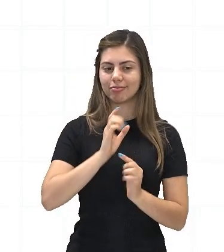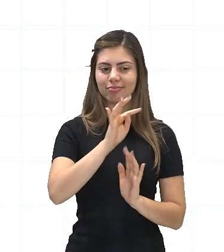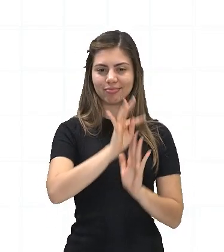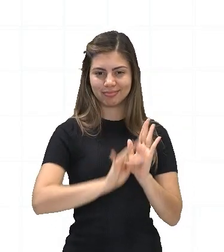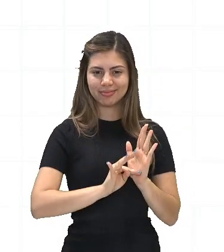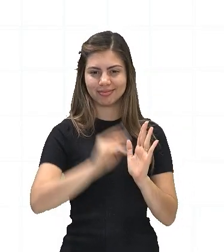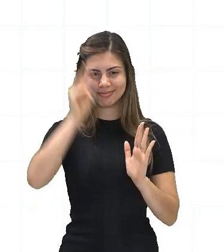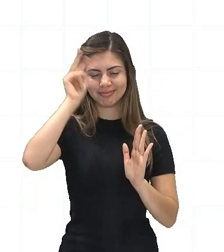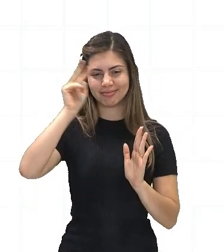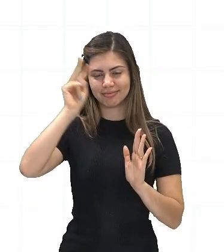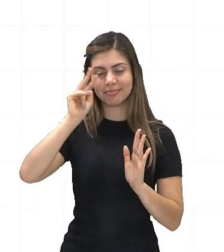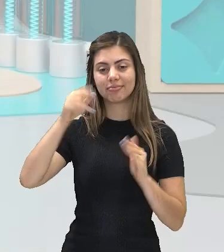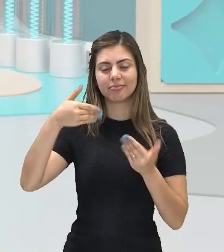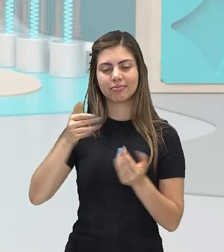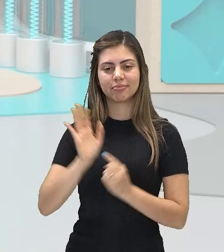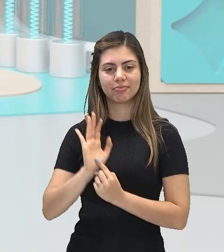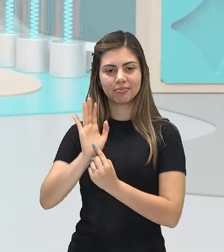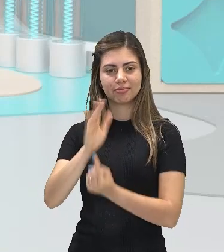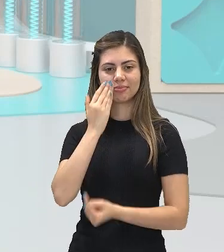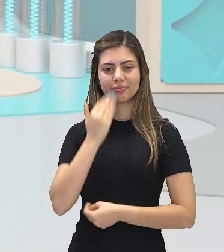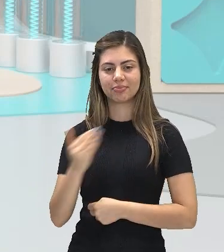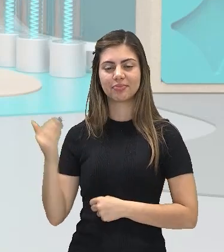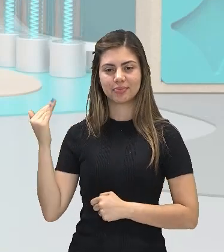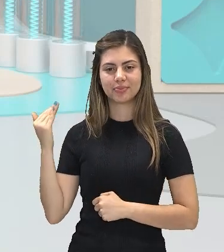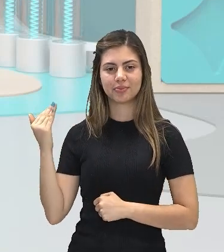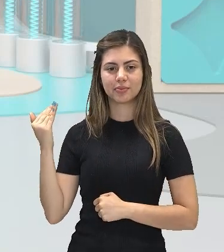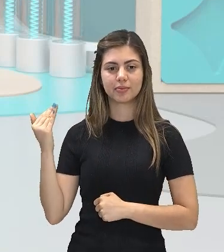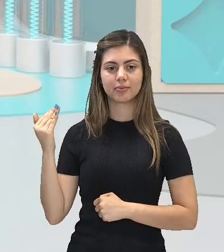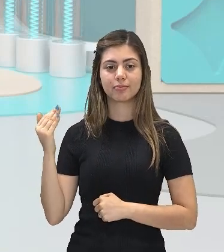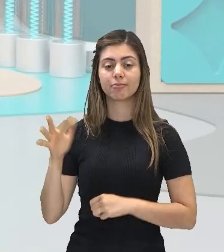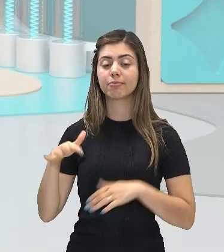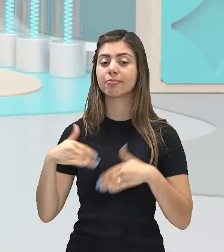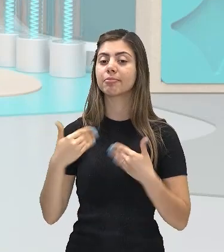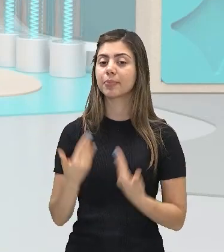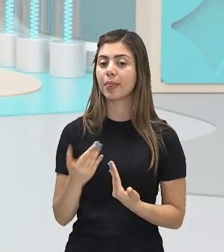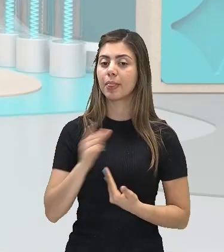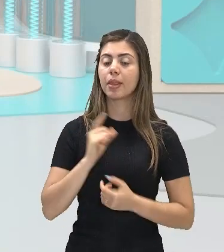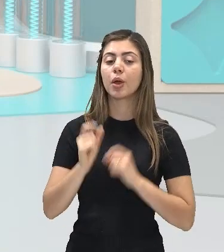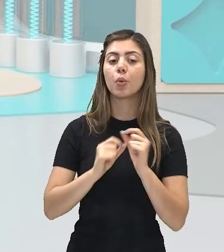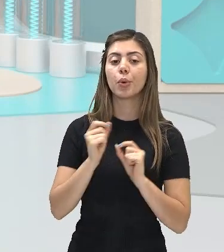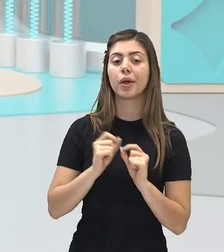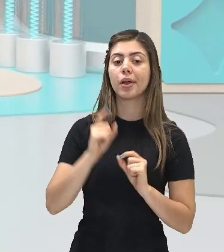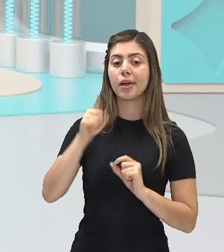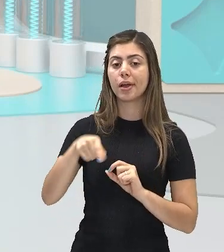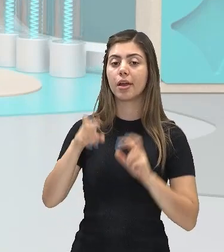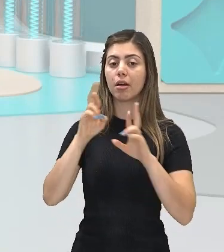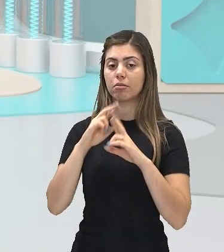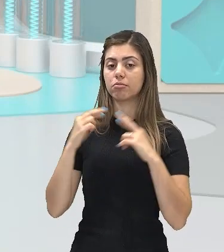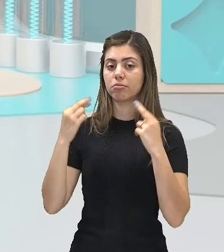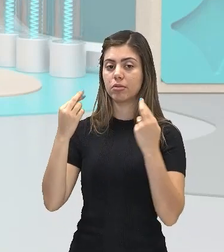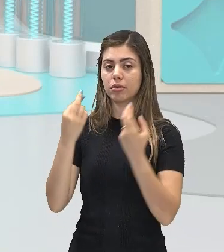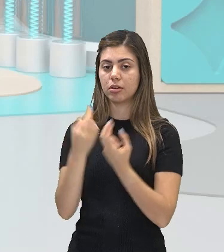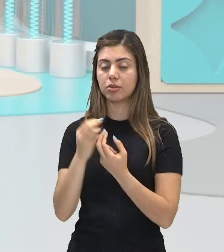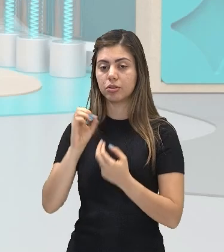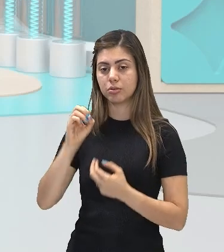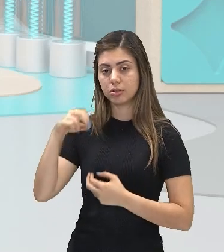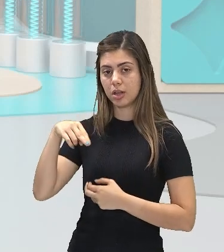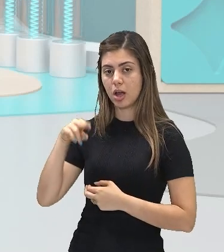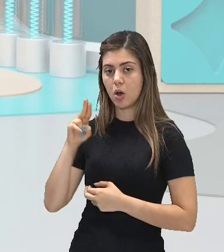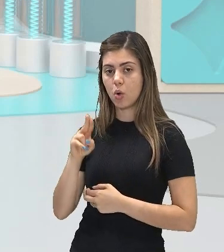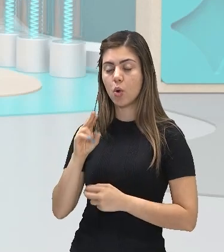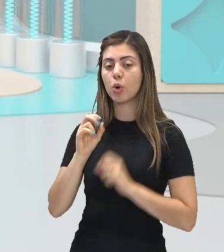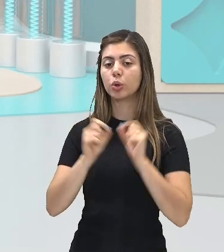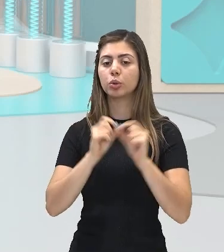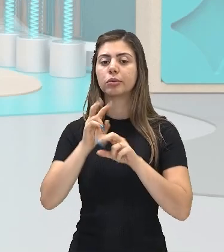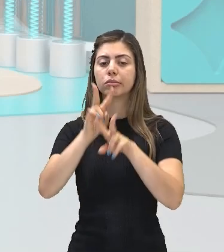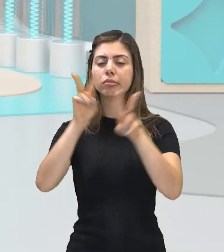sobre a COP28. Olhem só, acompanhem aqui. Então a gente tem aqui a Conferência das Nações Unidas sobre